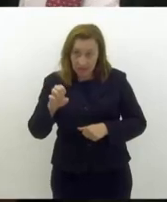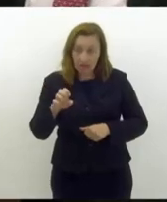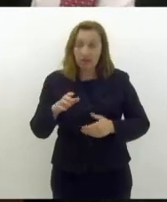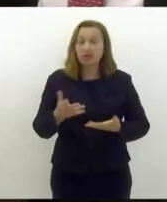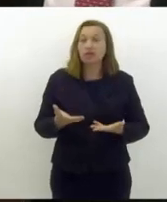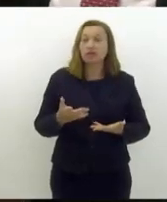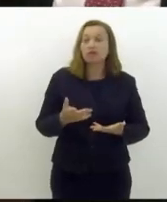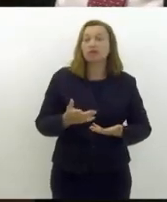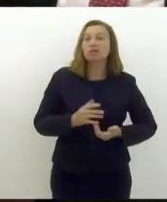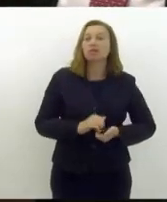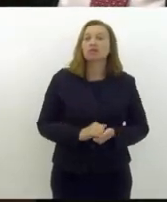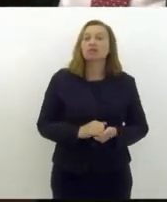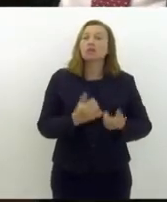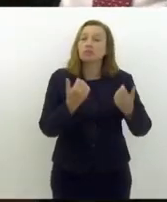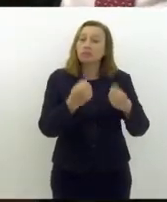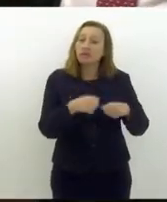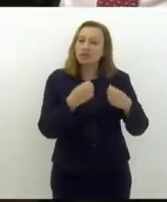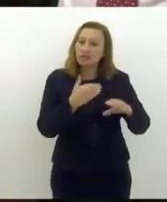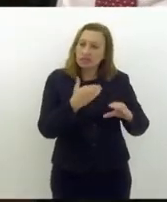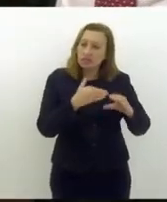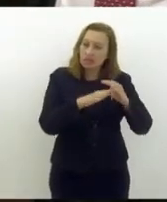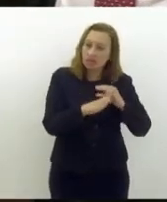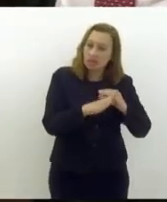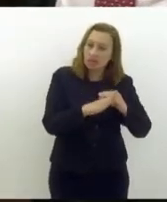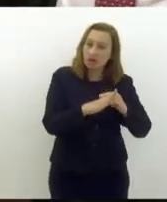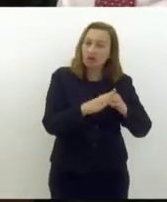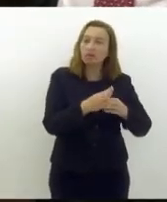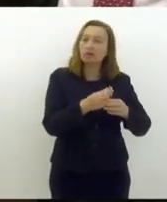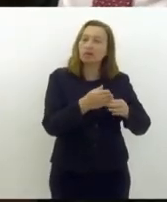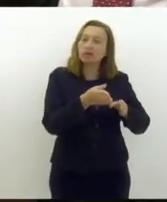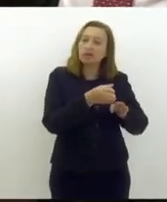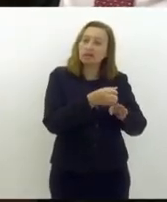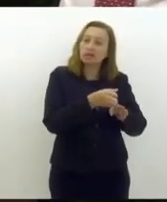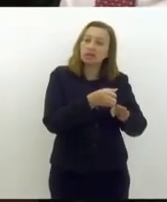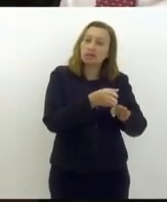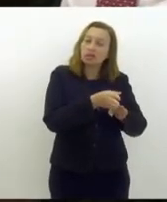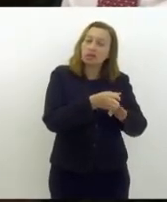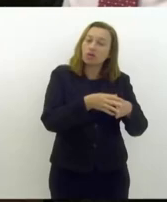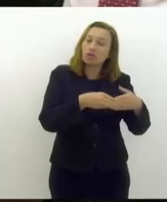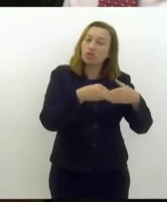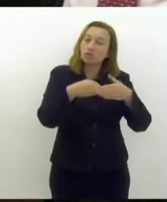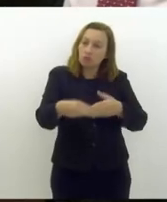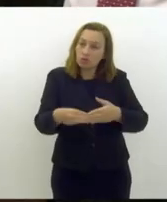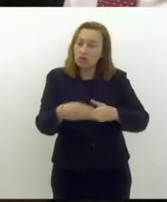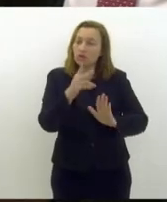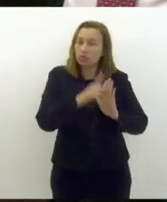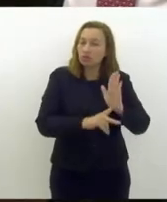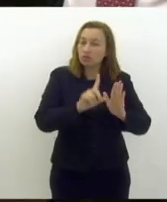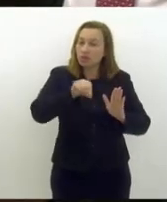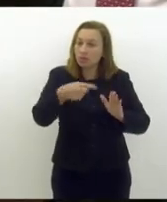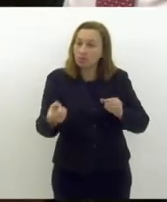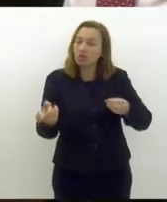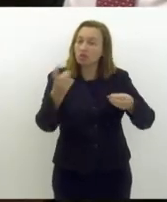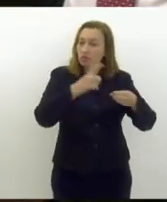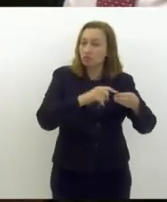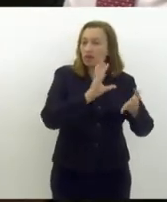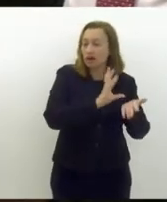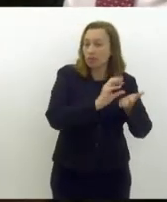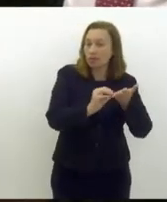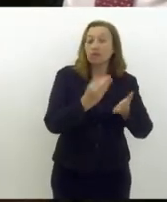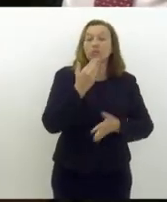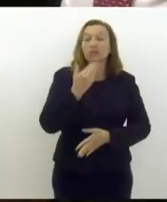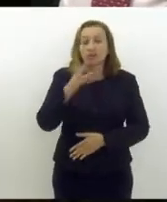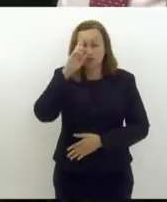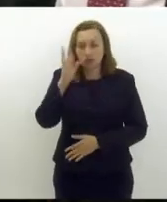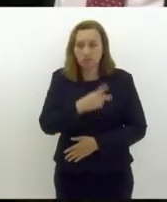ao inepac para que possa instruir o presente e na você vira pauta mas pedindo a